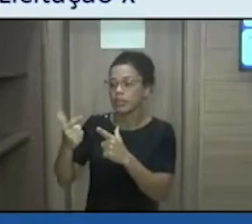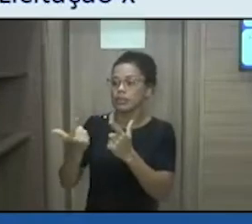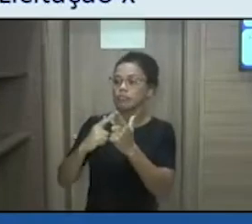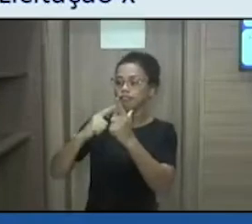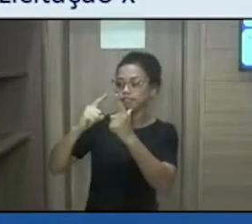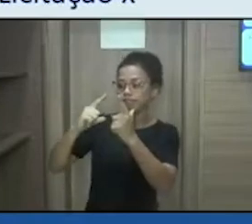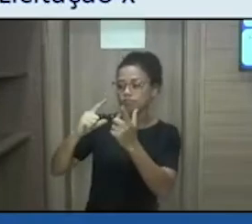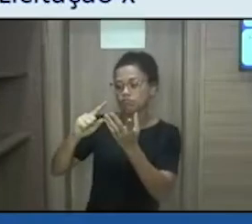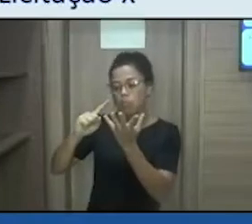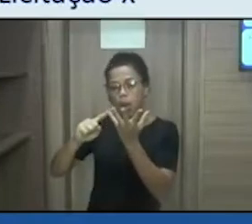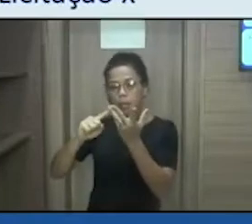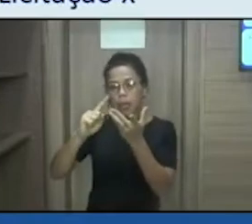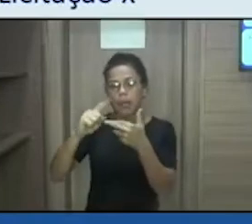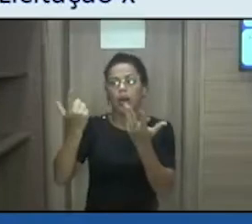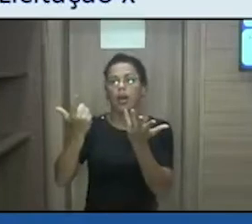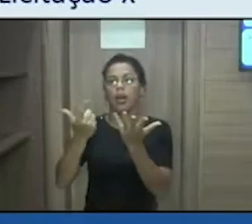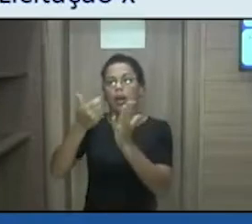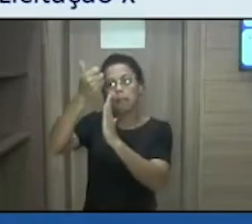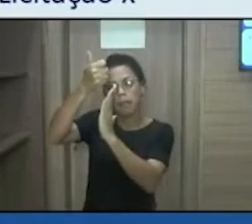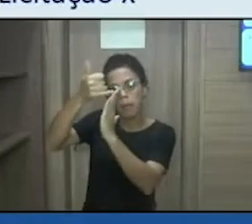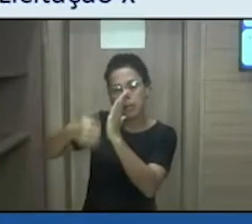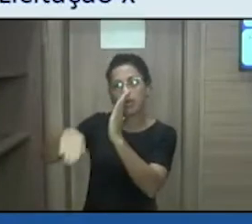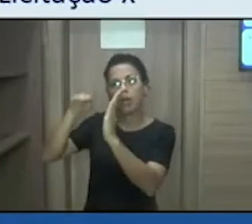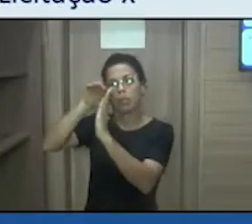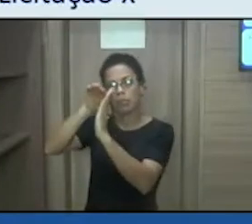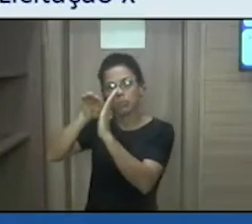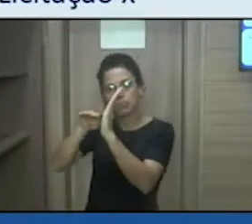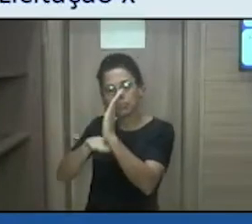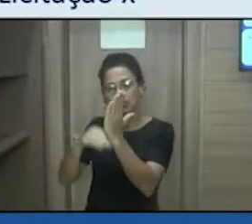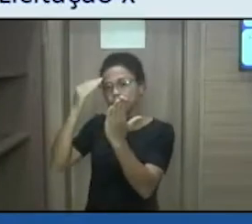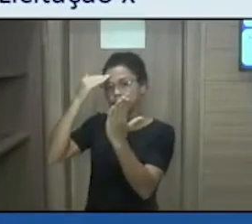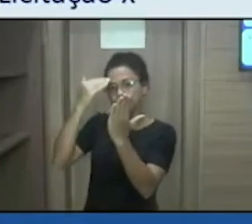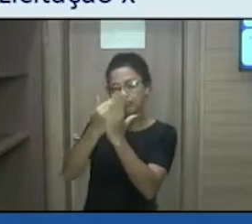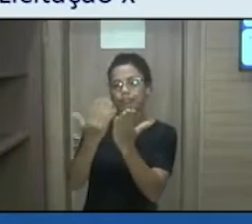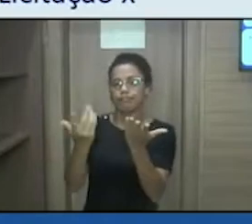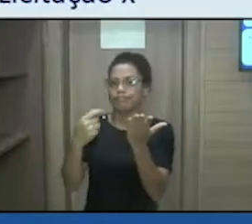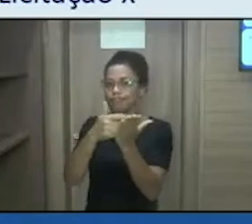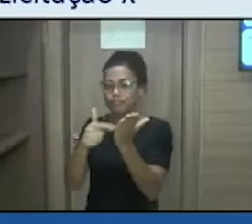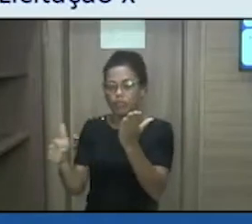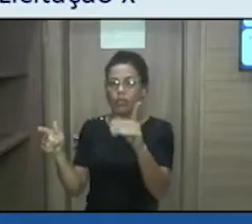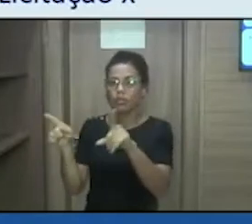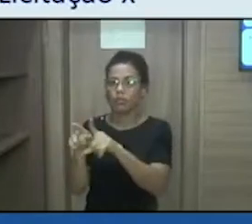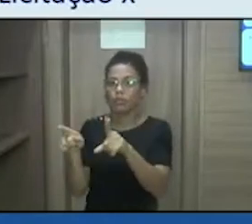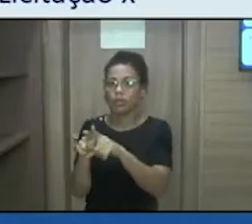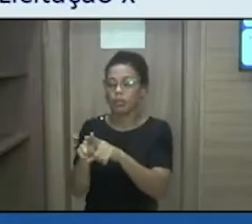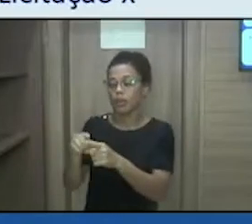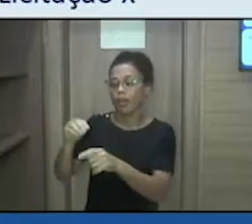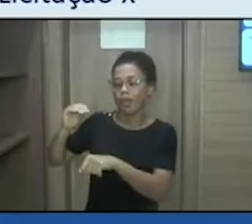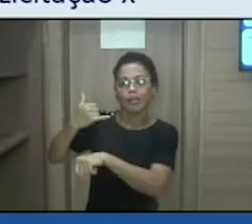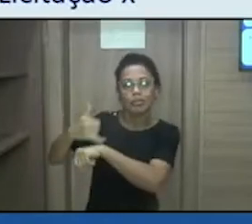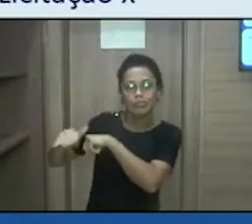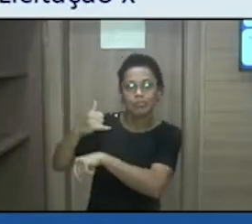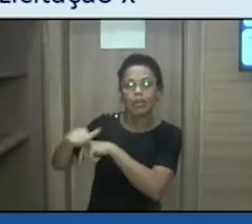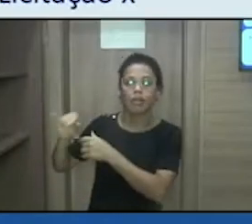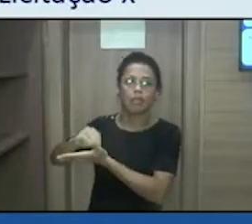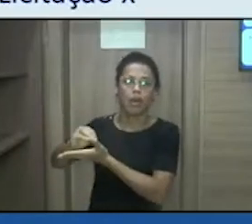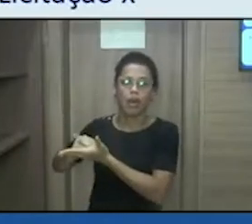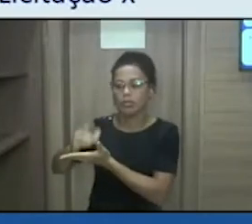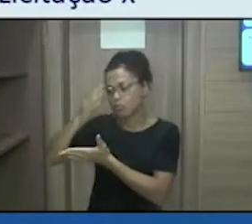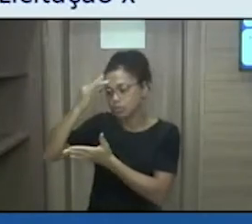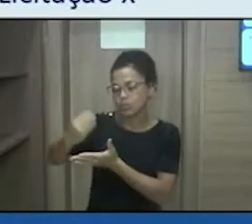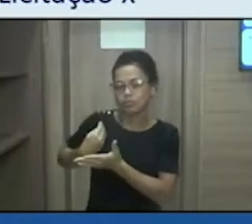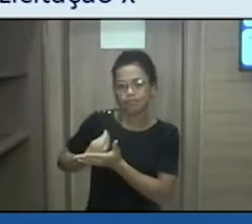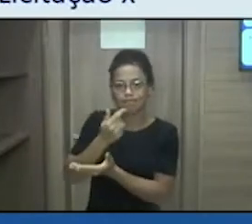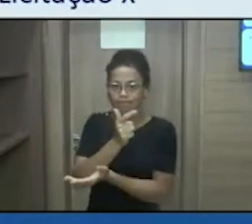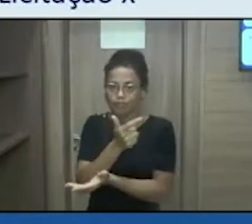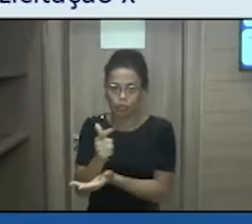os critérios de equidade, a transparência da fila, né? O manejo do próprio absenteísmo. Há uma parte que precisa